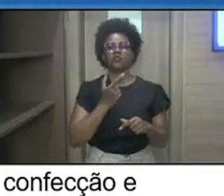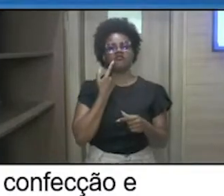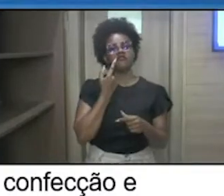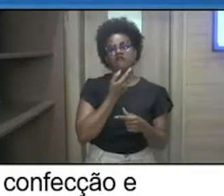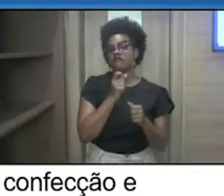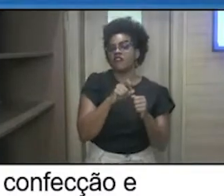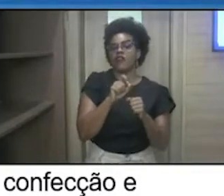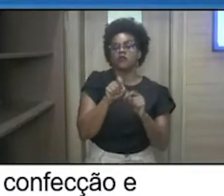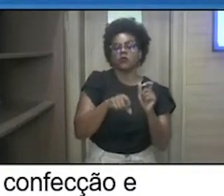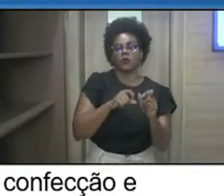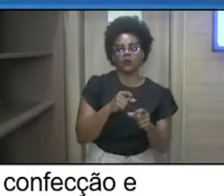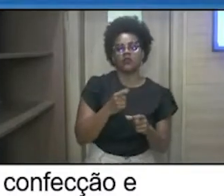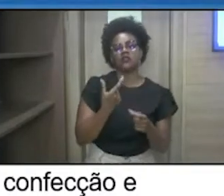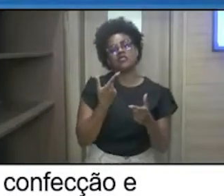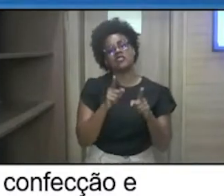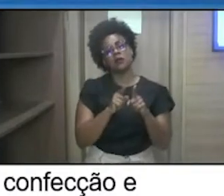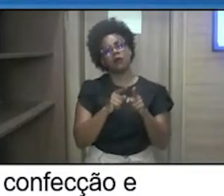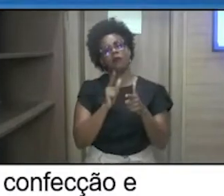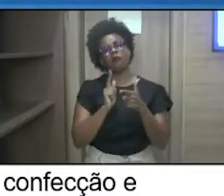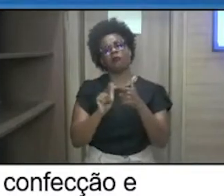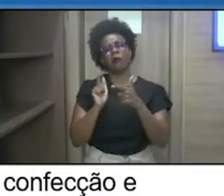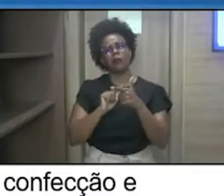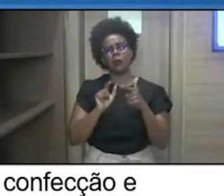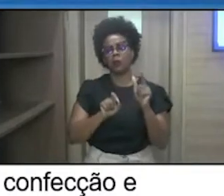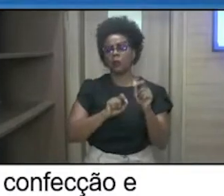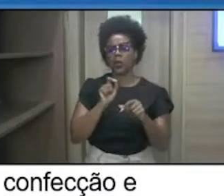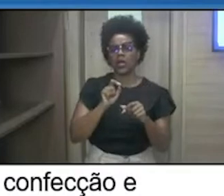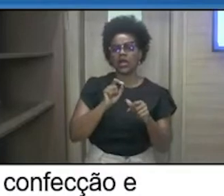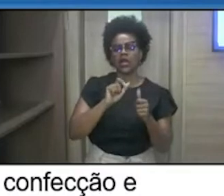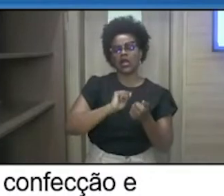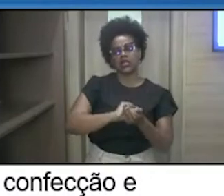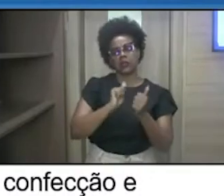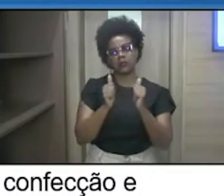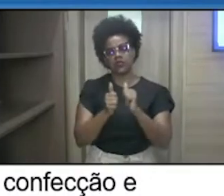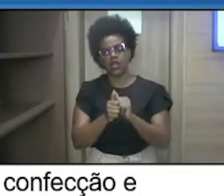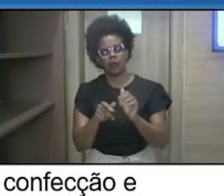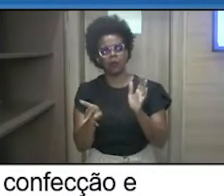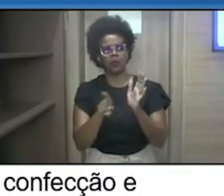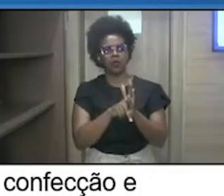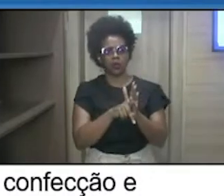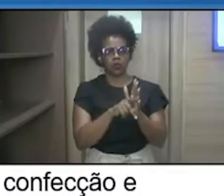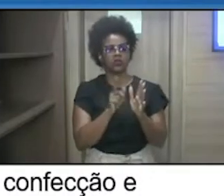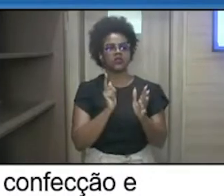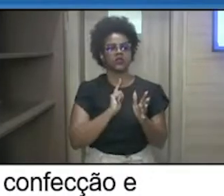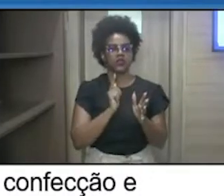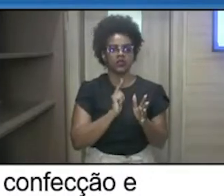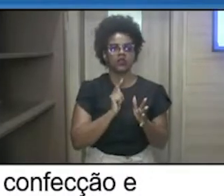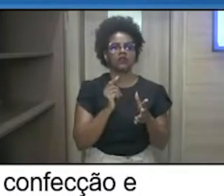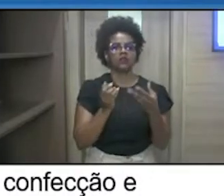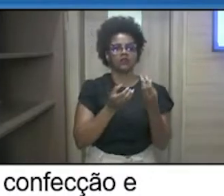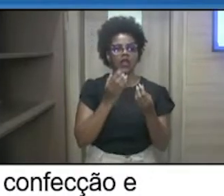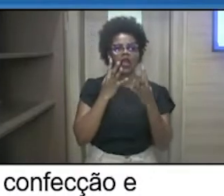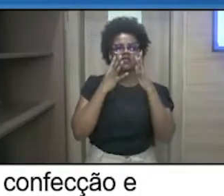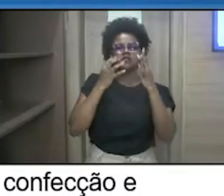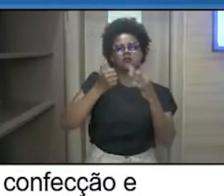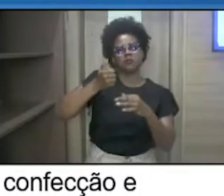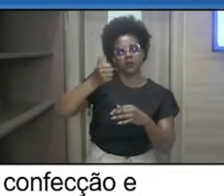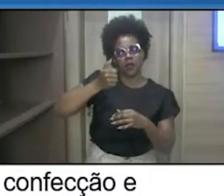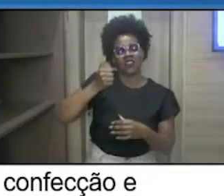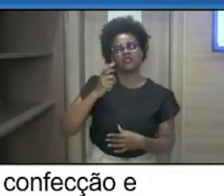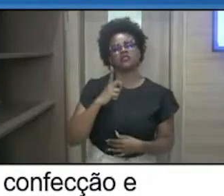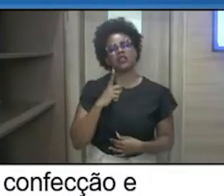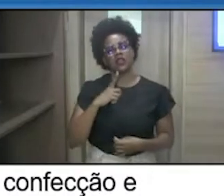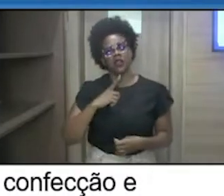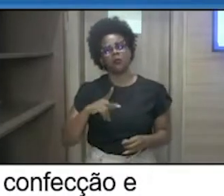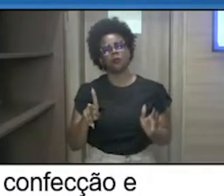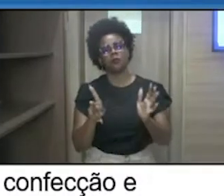e também você tem problemas importantes no ajuste dessa prótese, que não necessariamente realizado na atenção primária, fica a cargo